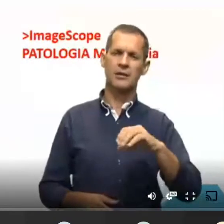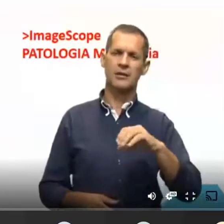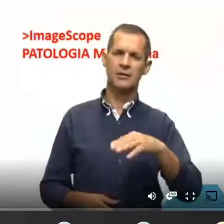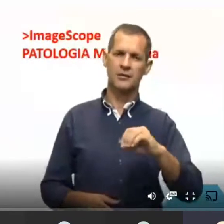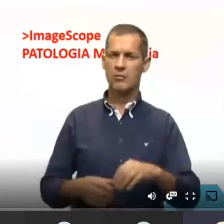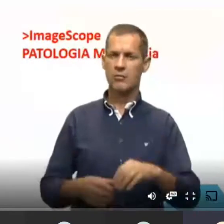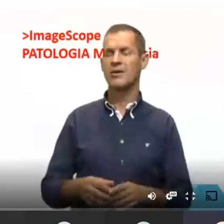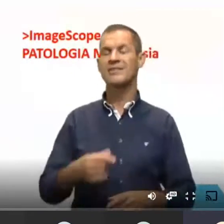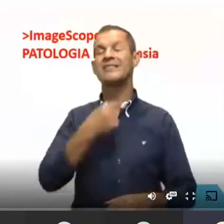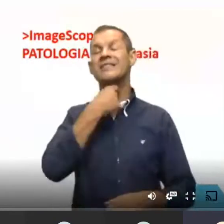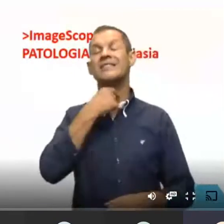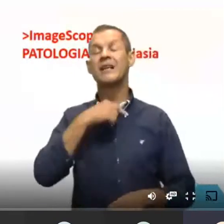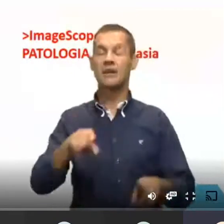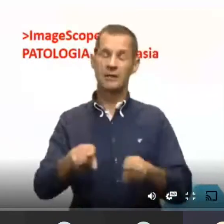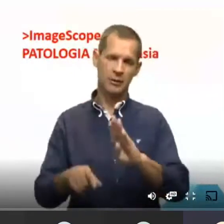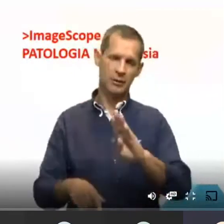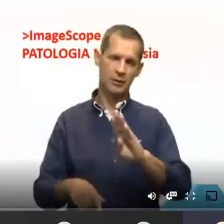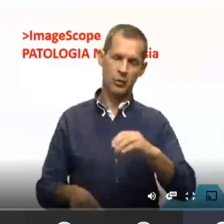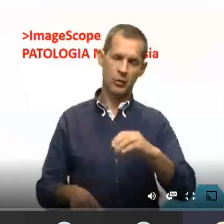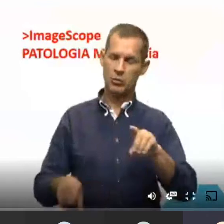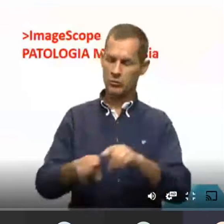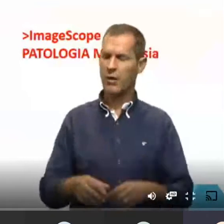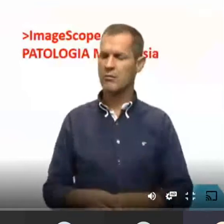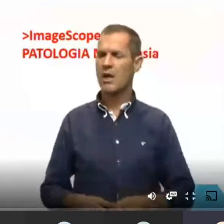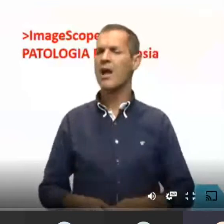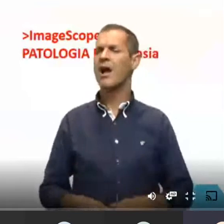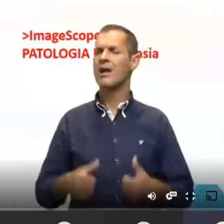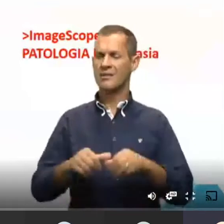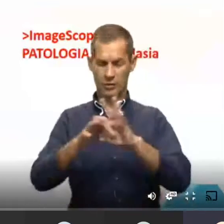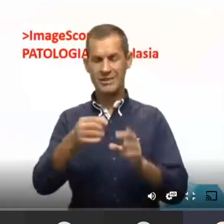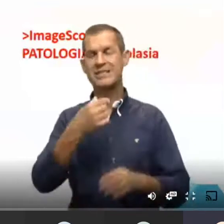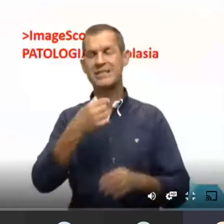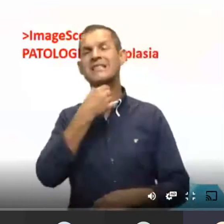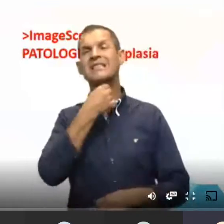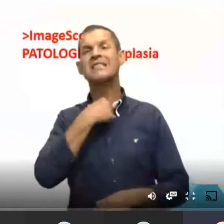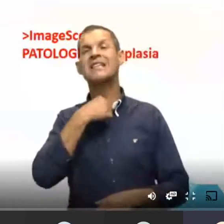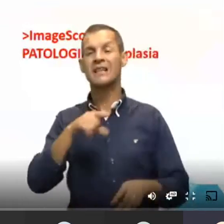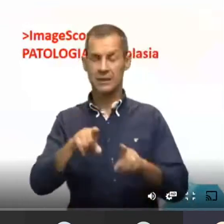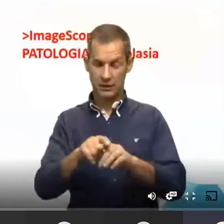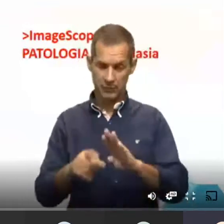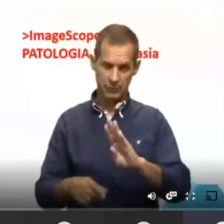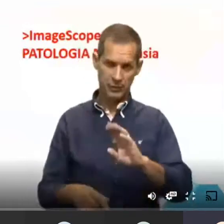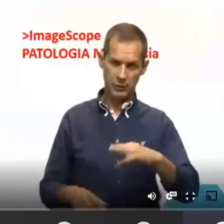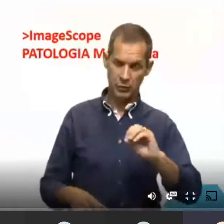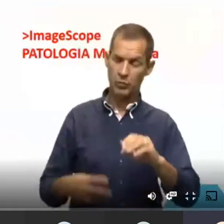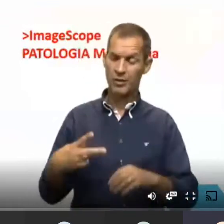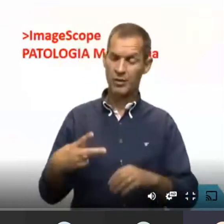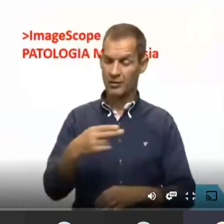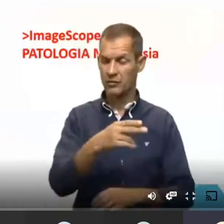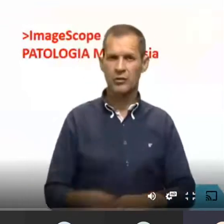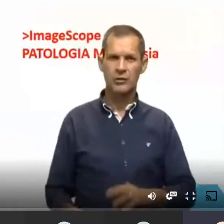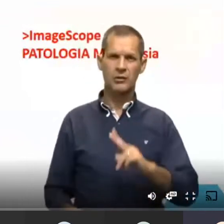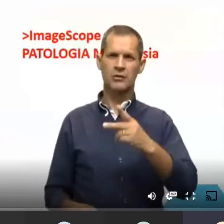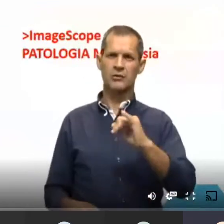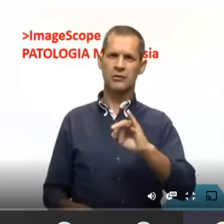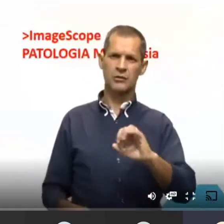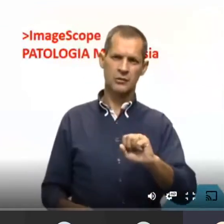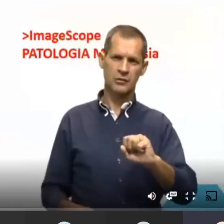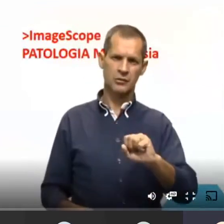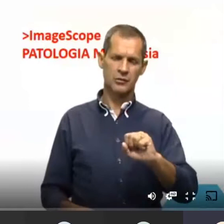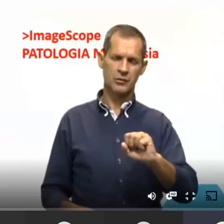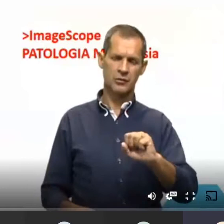mas o brônquio é uma continuação da traqueia. Então, a gente pode observar, tanto na traqueia quanto no brônquio, esse corte histológico. Mas